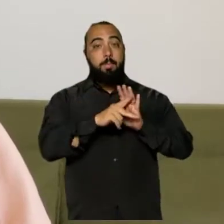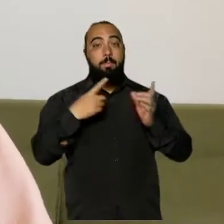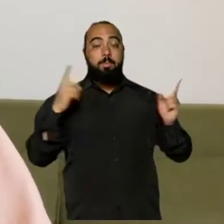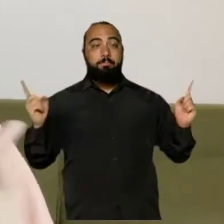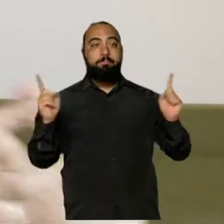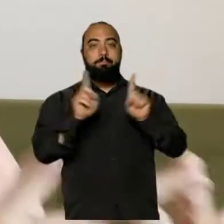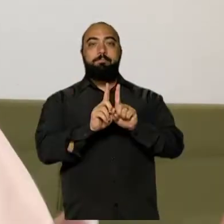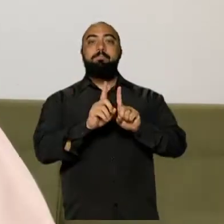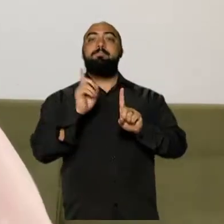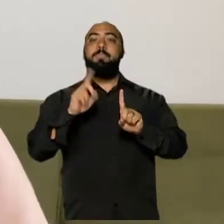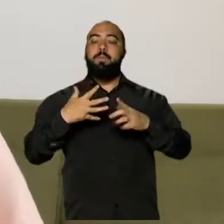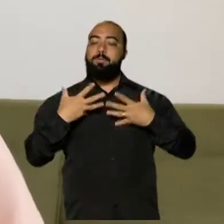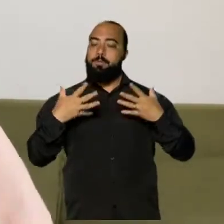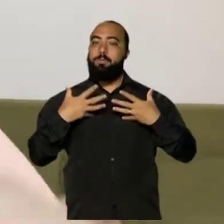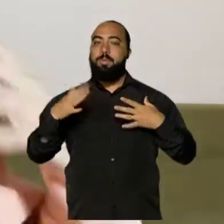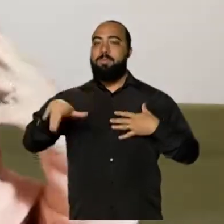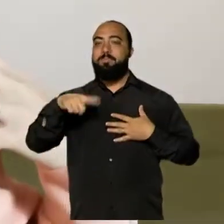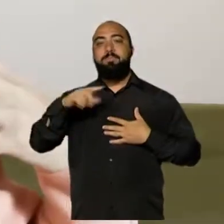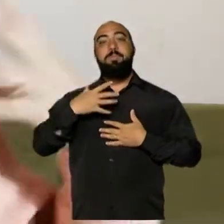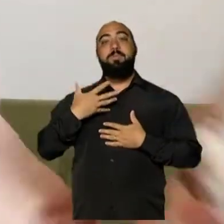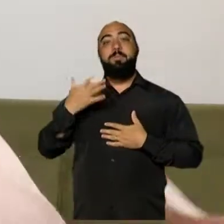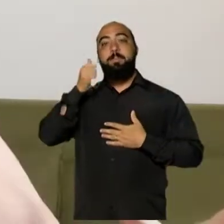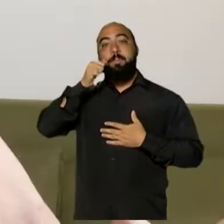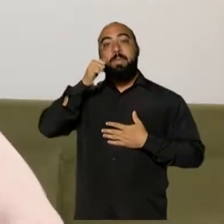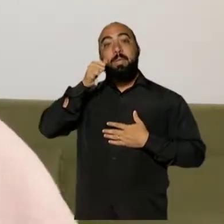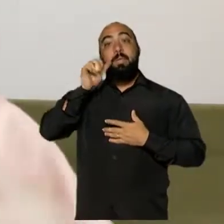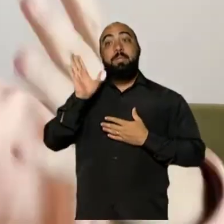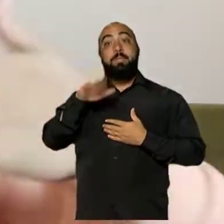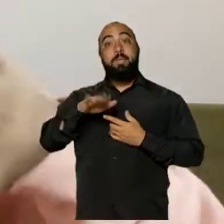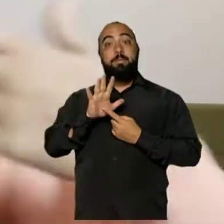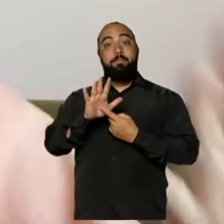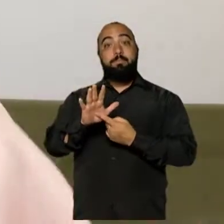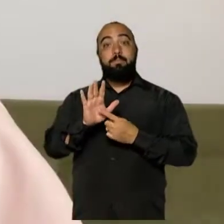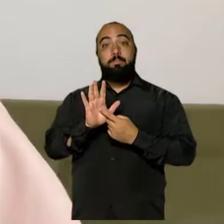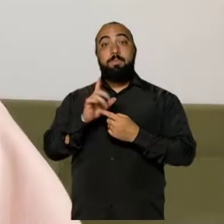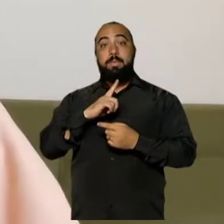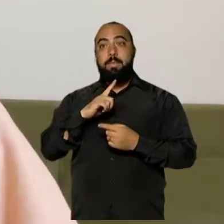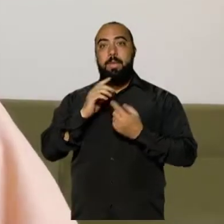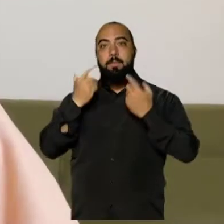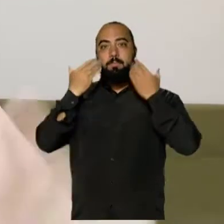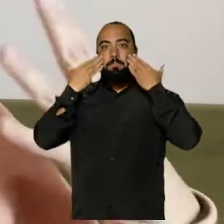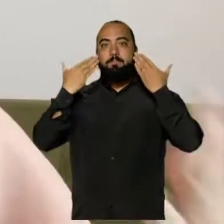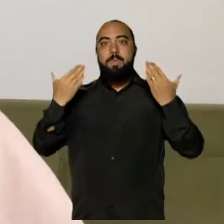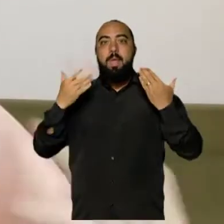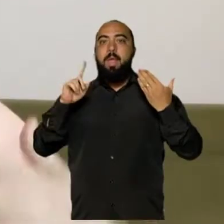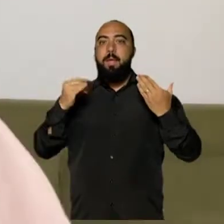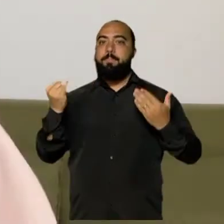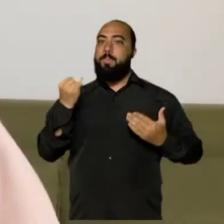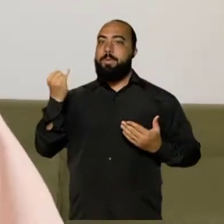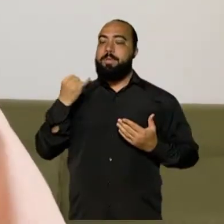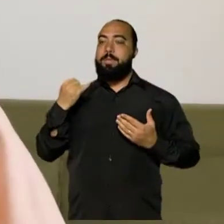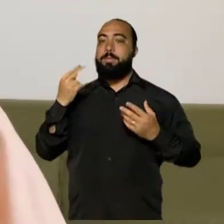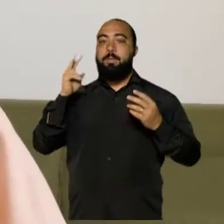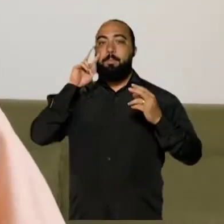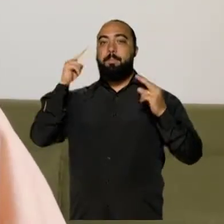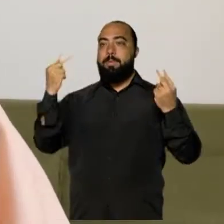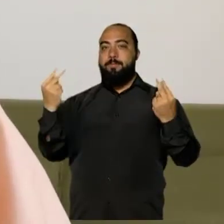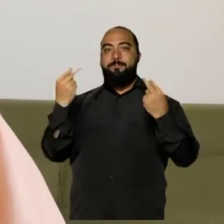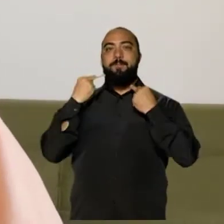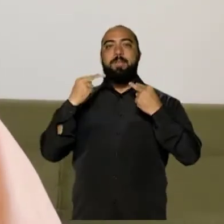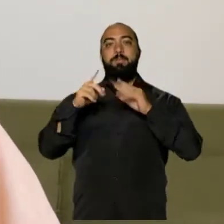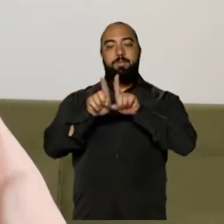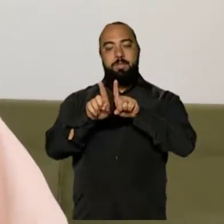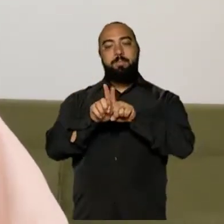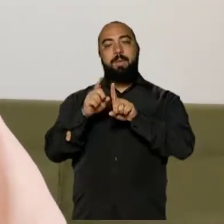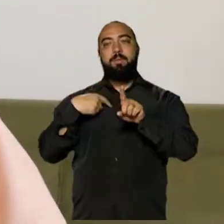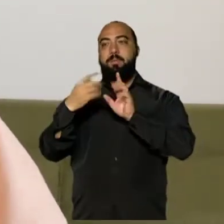e estimular as meninas que estão vindo e apresentar essas carreiras, se mostrar é importante para que elas se vejam nesse papel também.